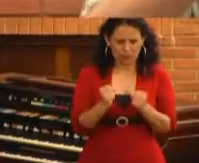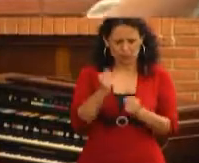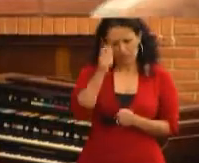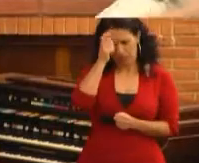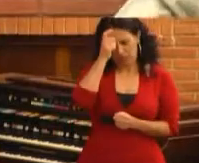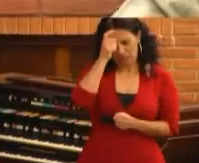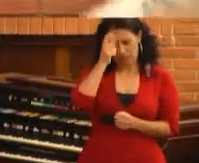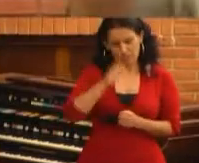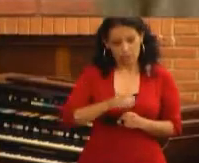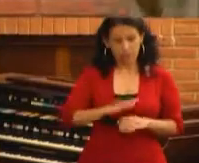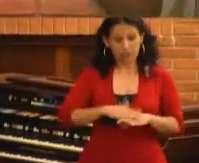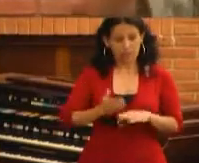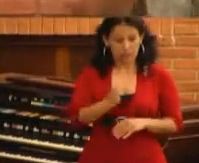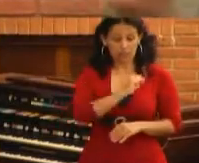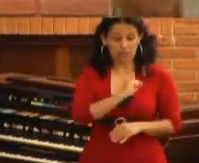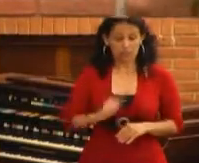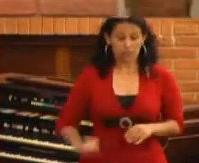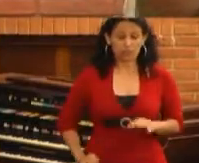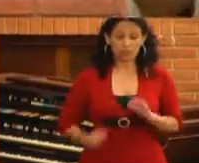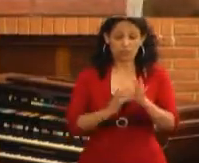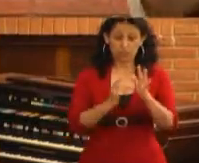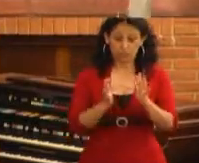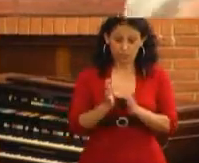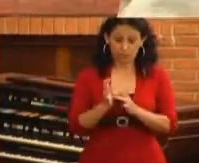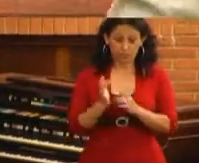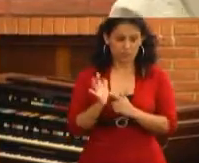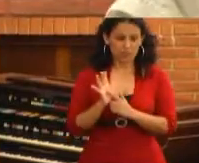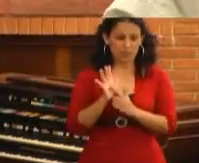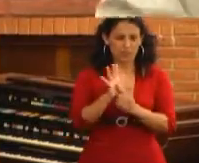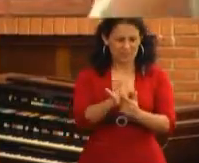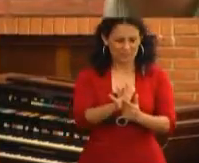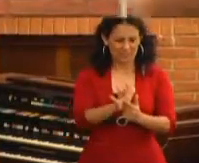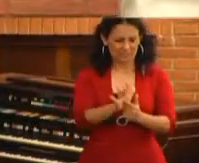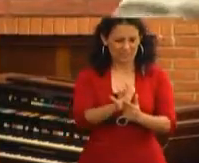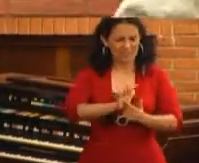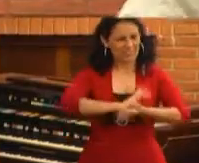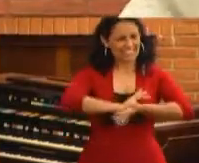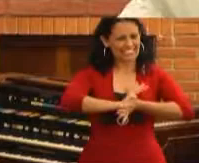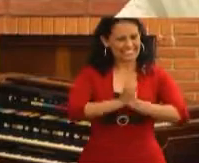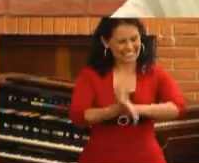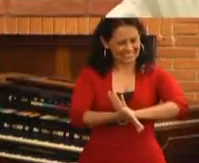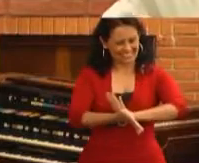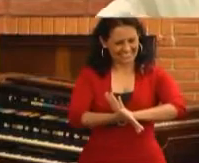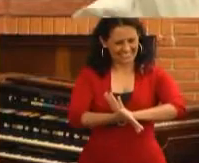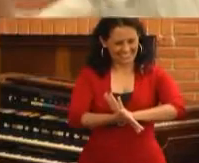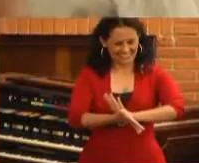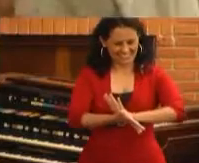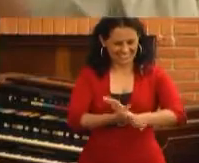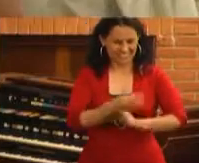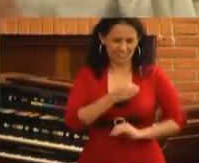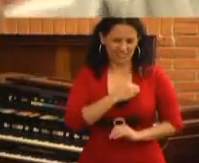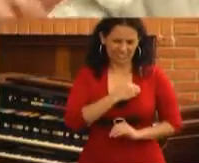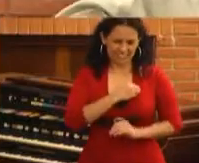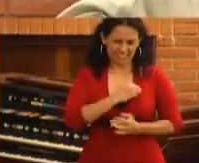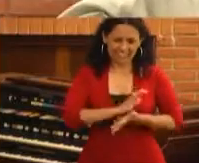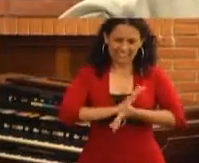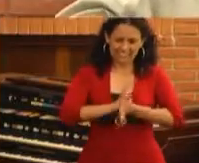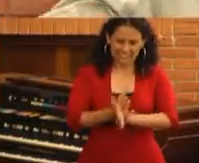Jesus se manifestou para destruir aquele que tinha o poder das trevas e da morte. E para fazer